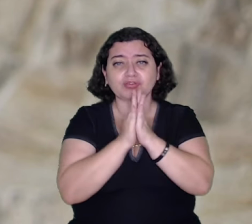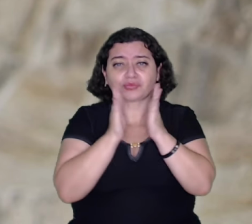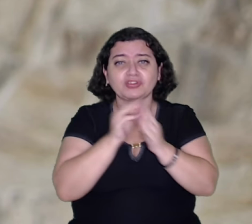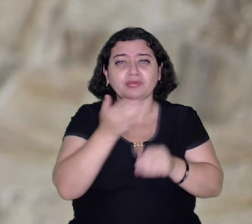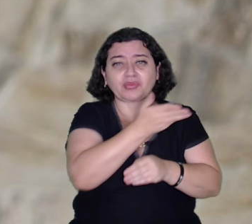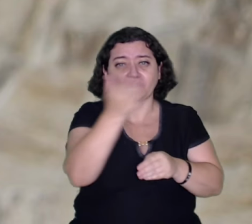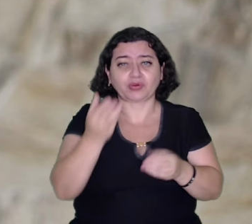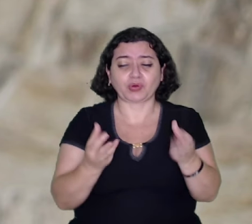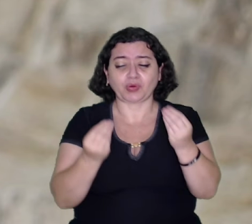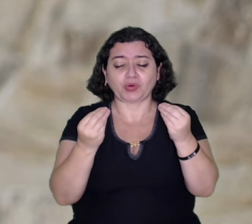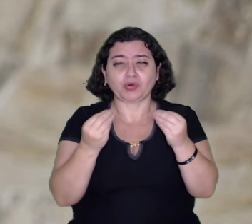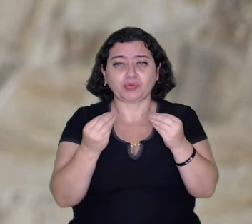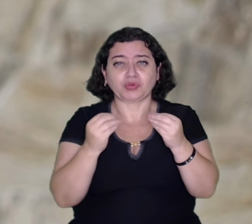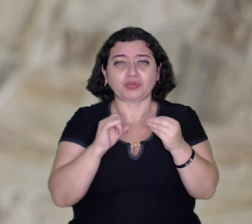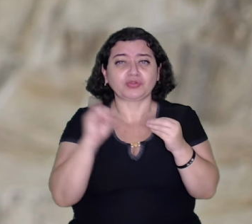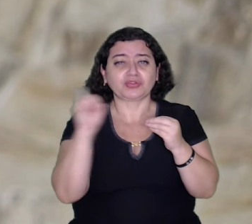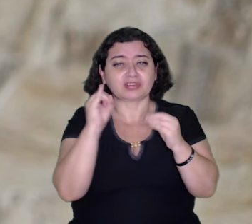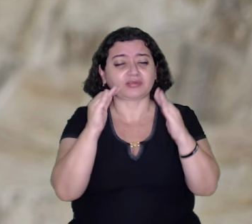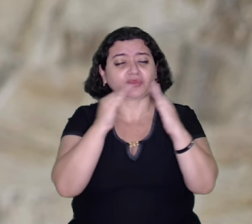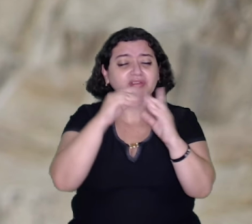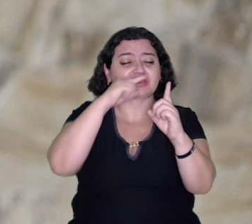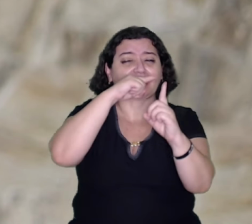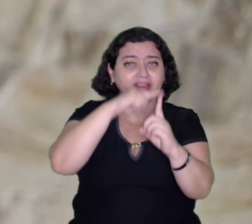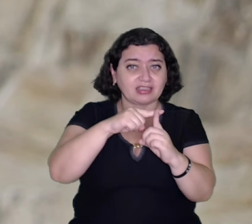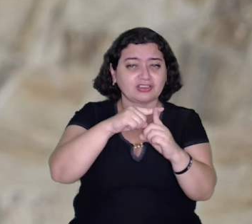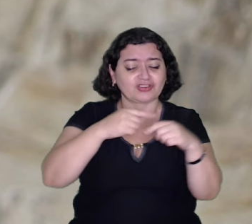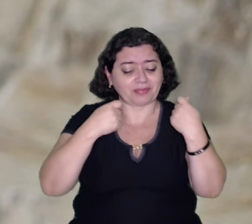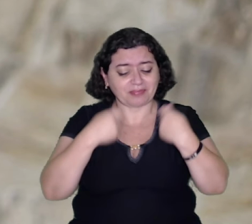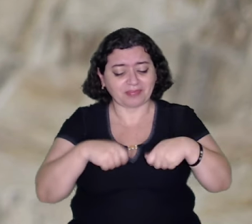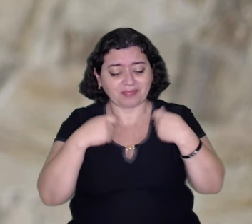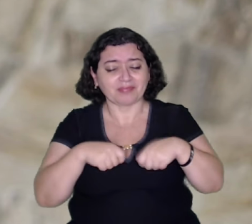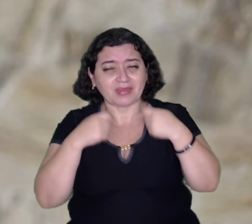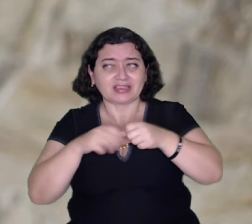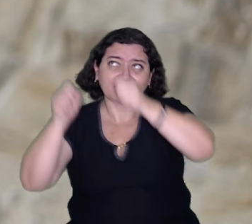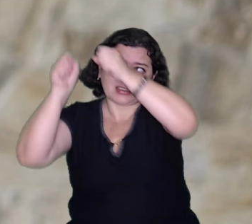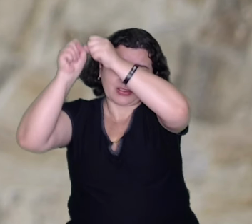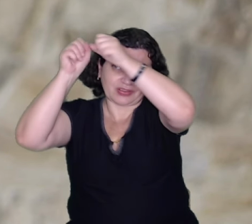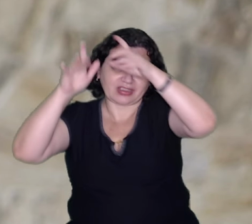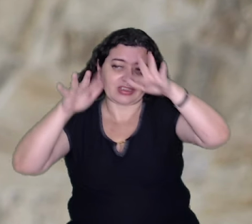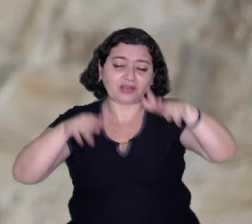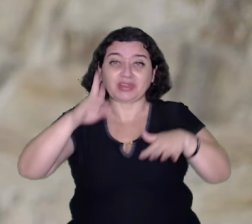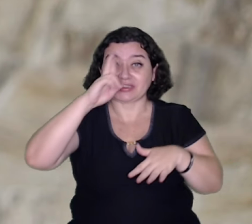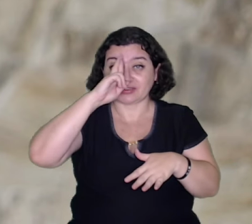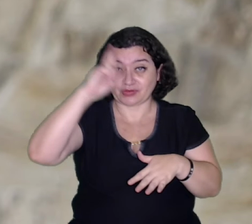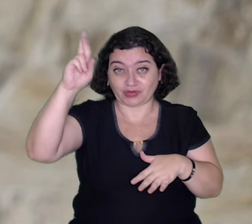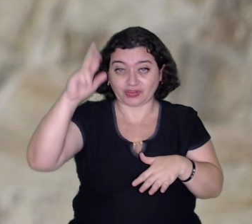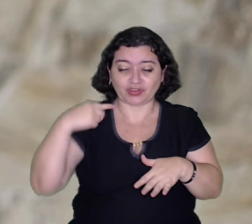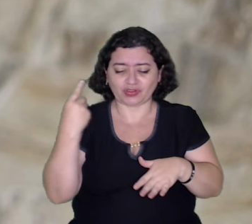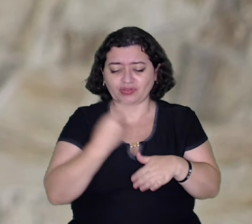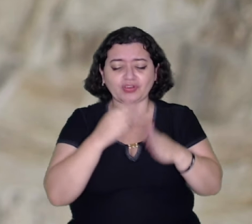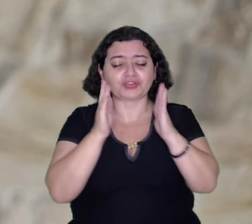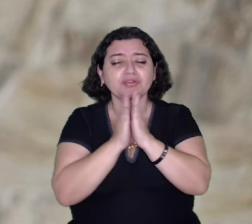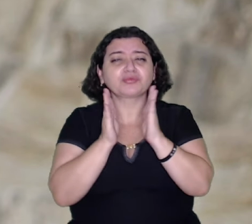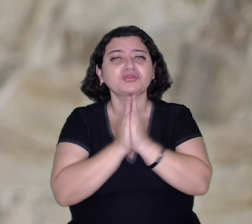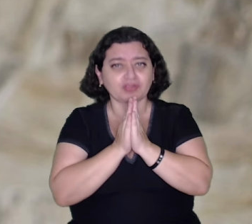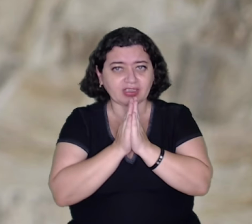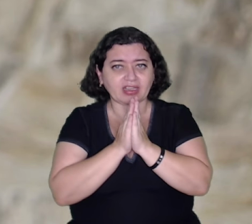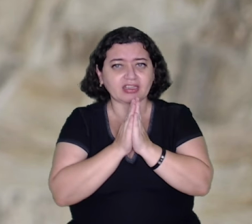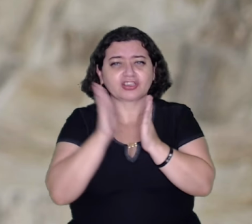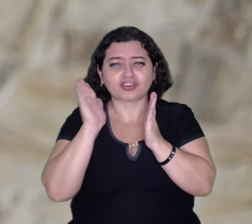São vários irmãos aqui de nossa igreja, precisando da bênção do Senhor, nós vamos orar por eles, né?